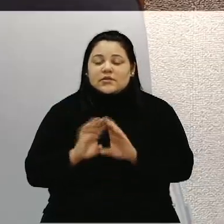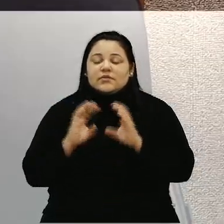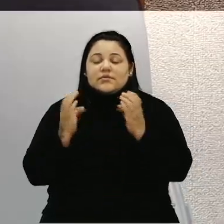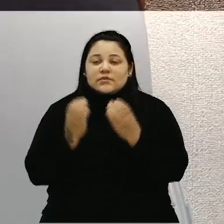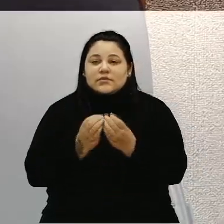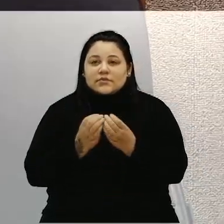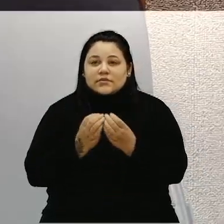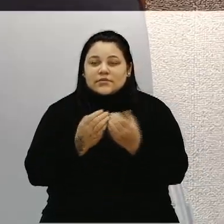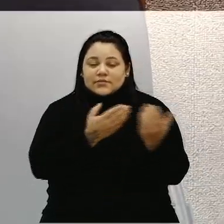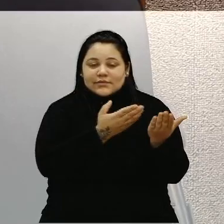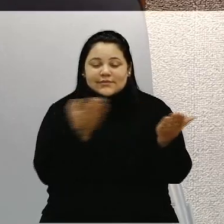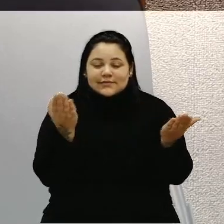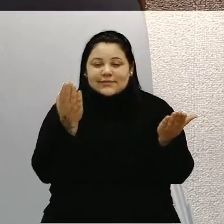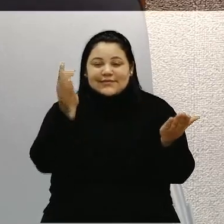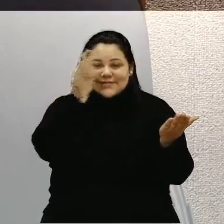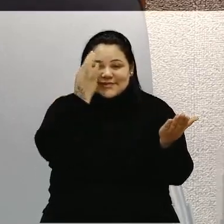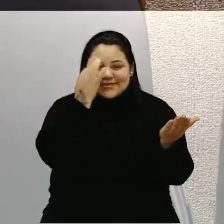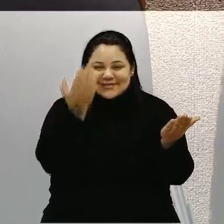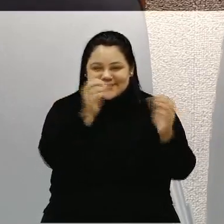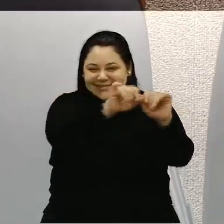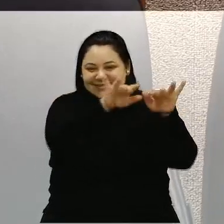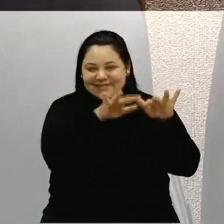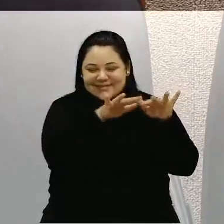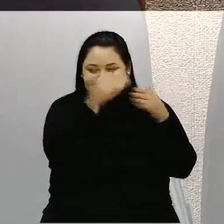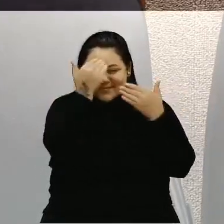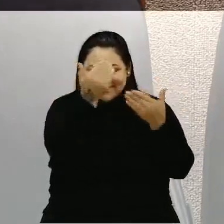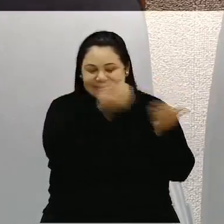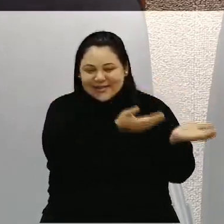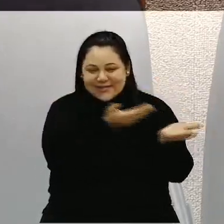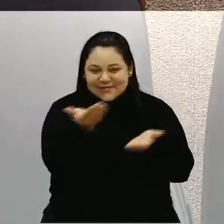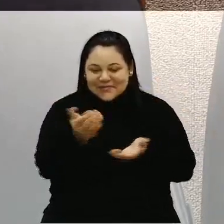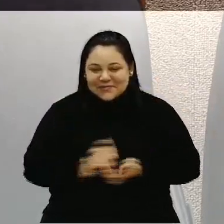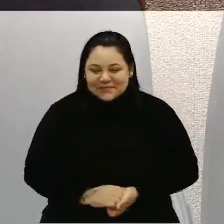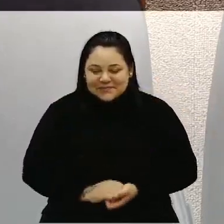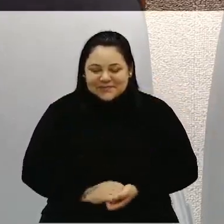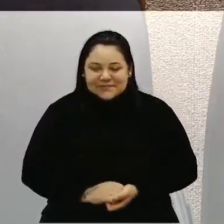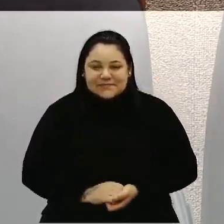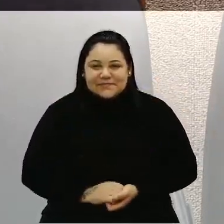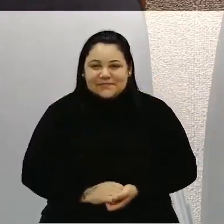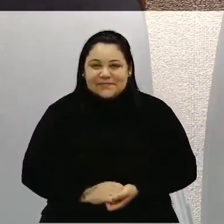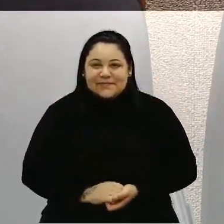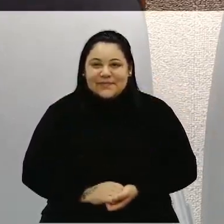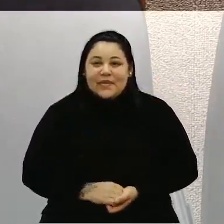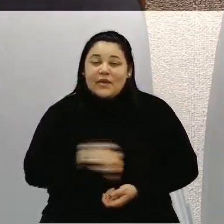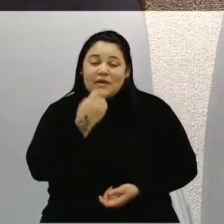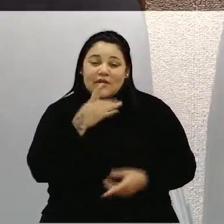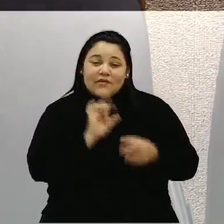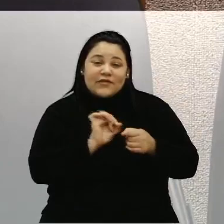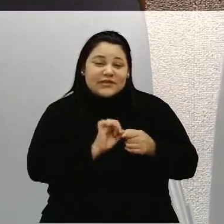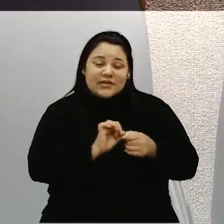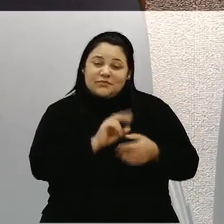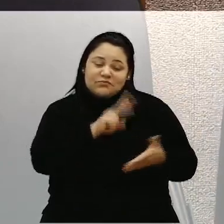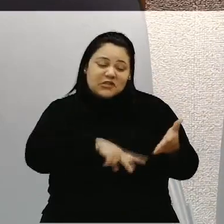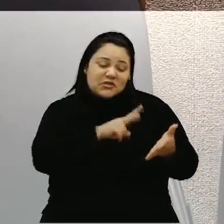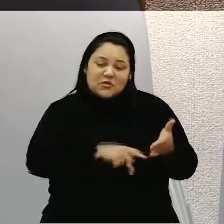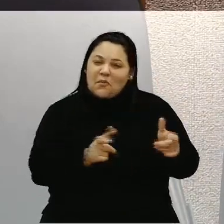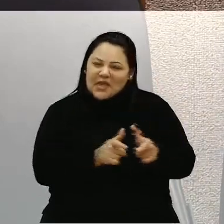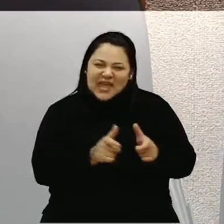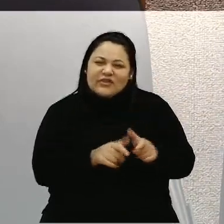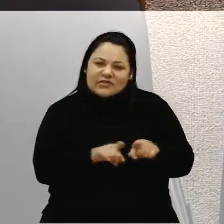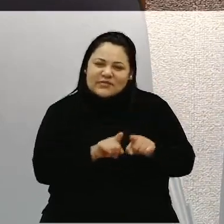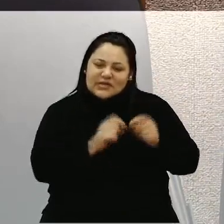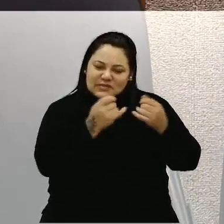aqui hoje. Bem-vindos e obrigado pela presença. Bem, vou fazer um pequeno relato também da